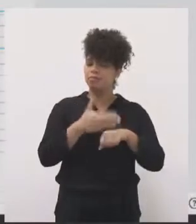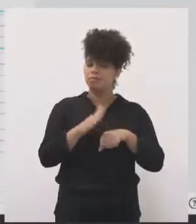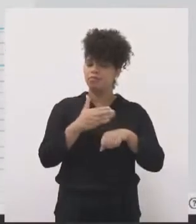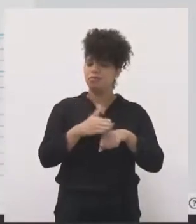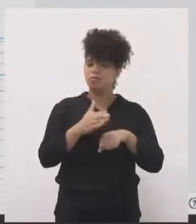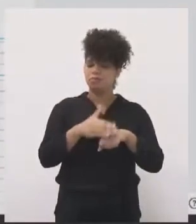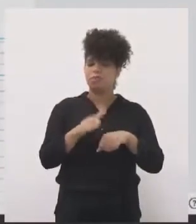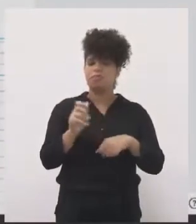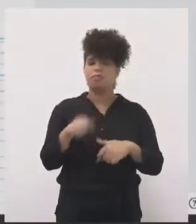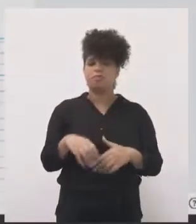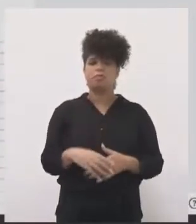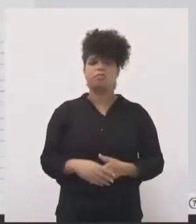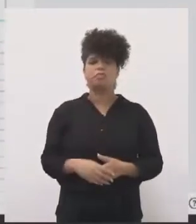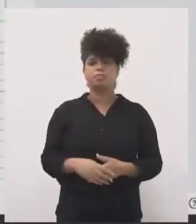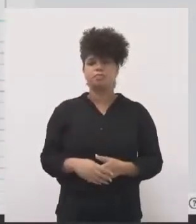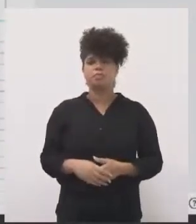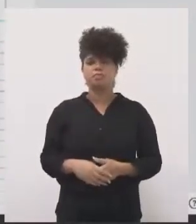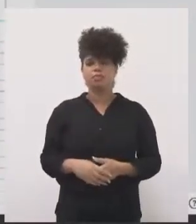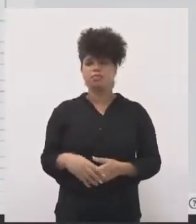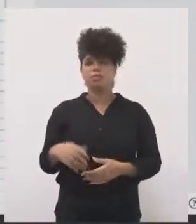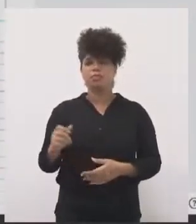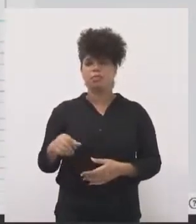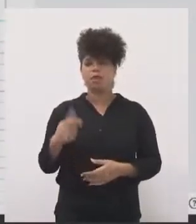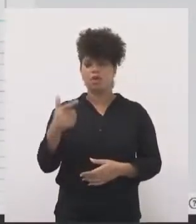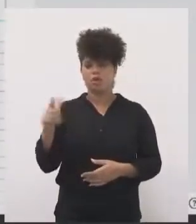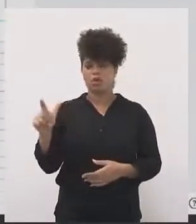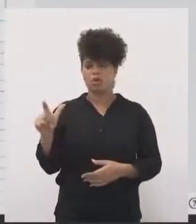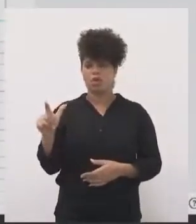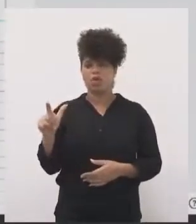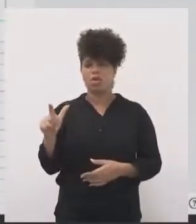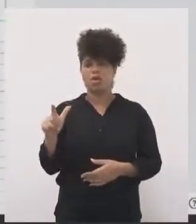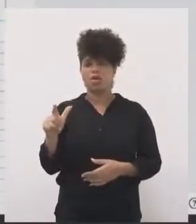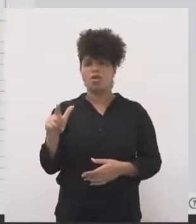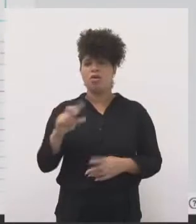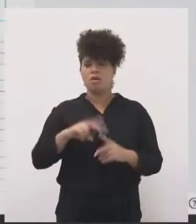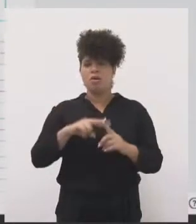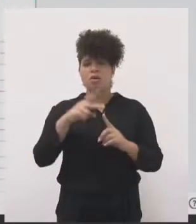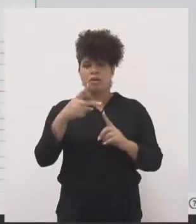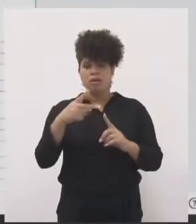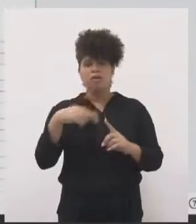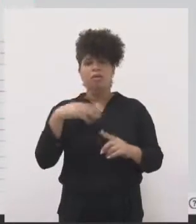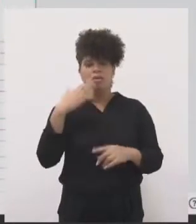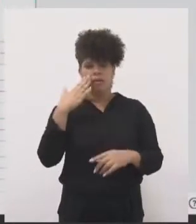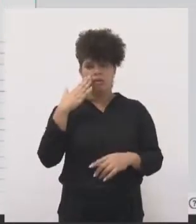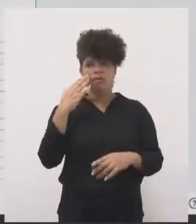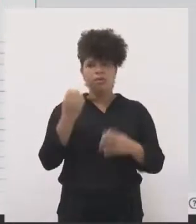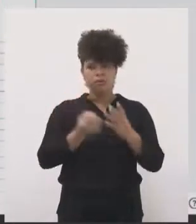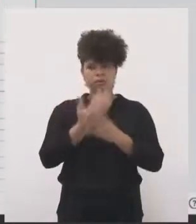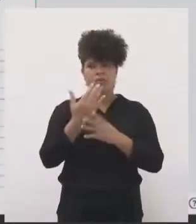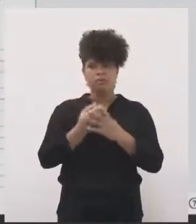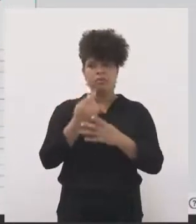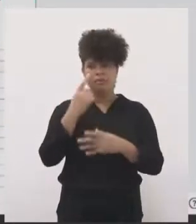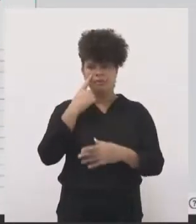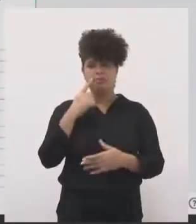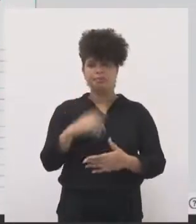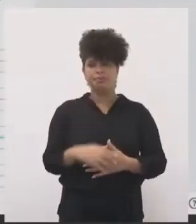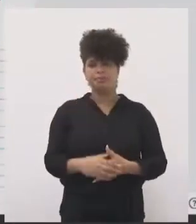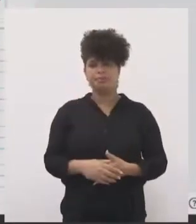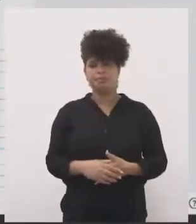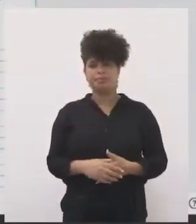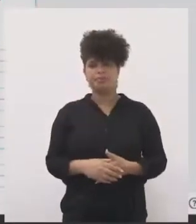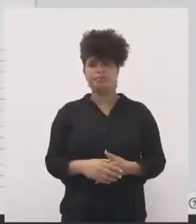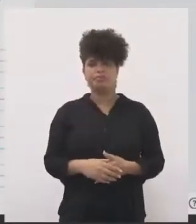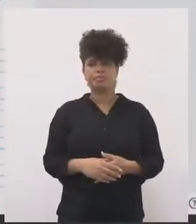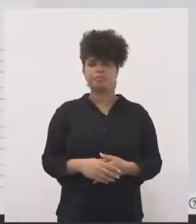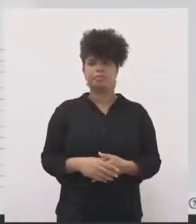posso duplicar essa página. Inclusive, foi dessa forma que o livro foi criado. Aqui em cima da folhinha